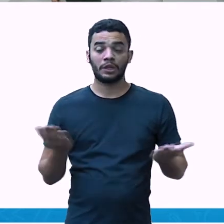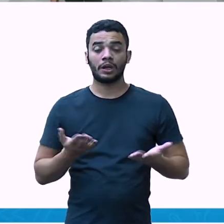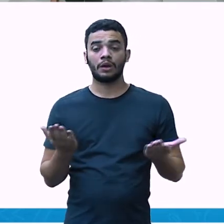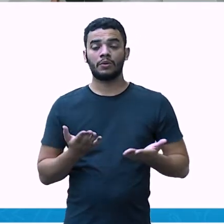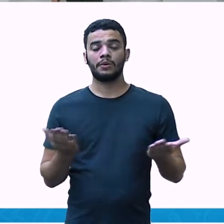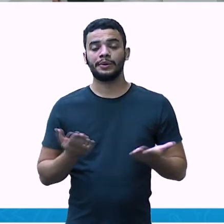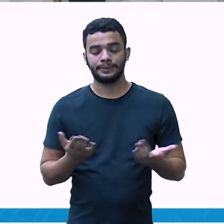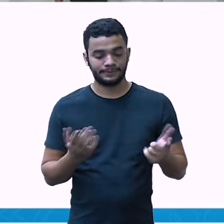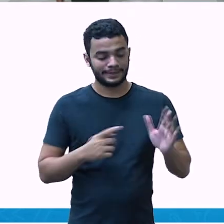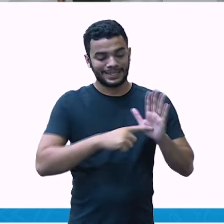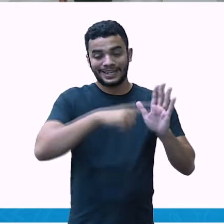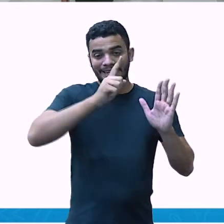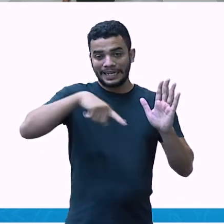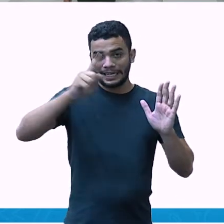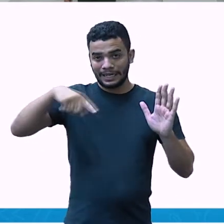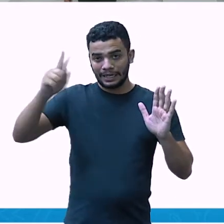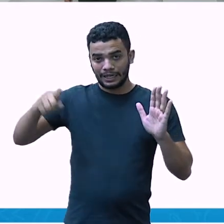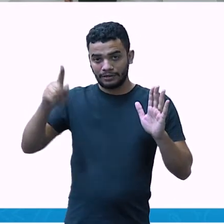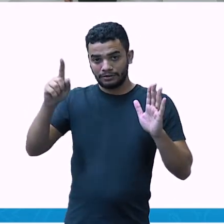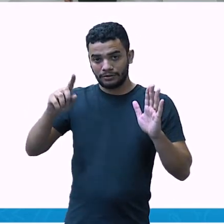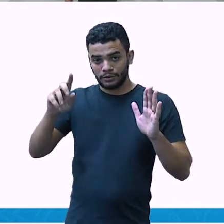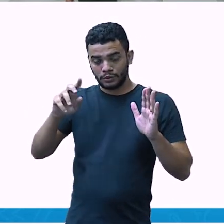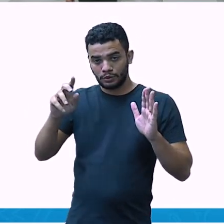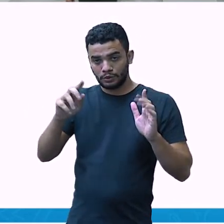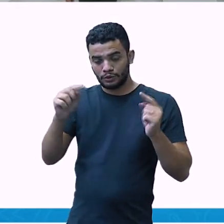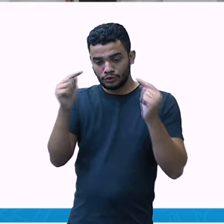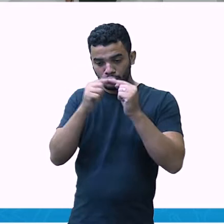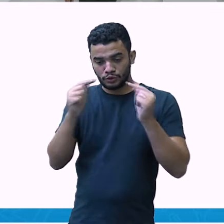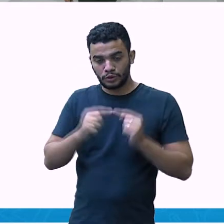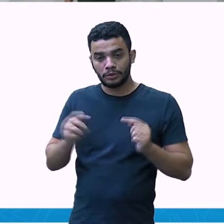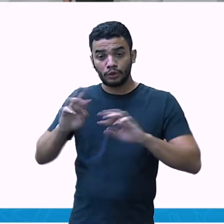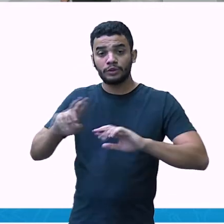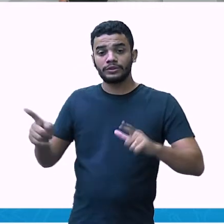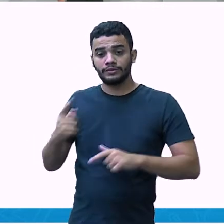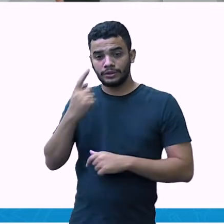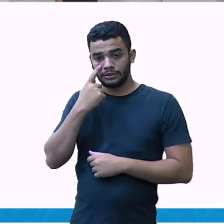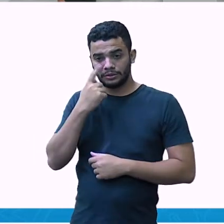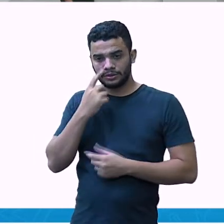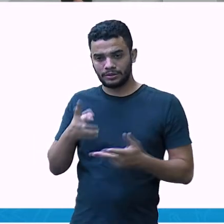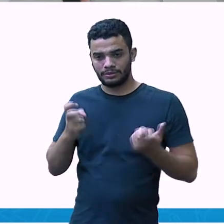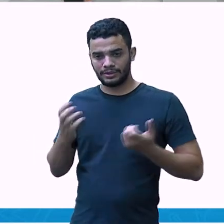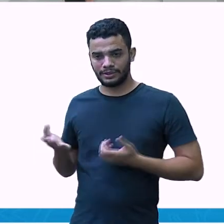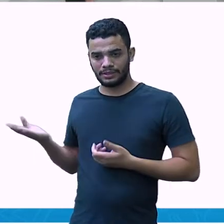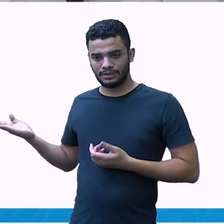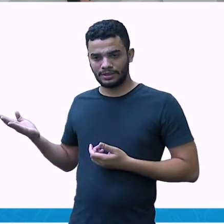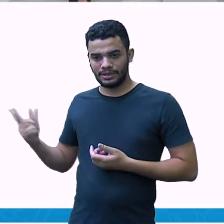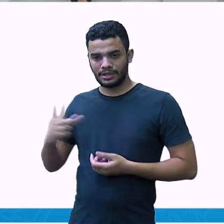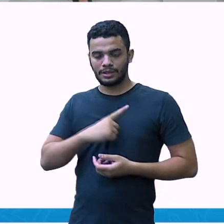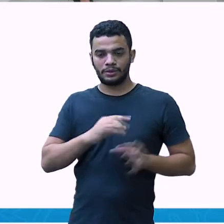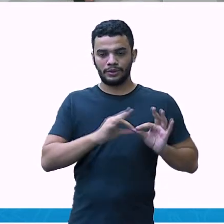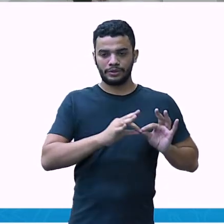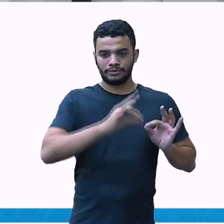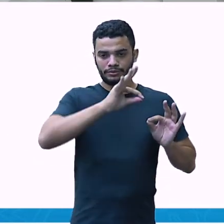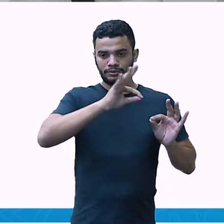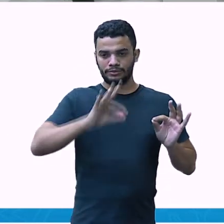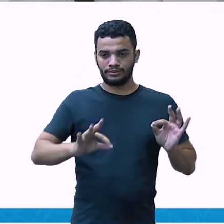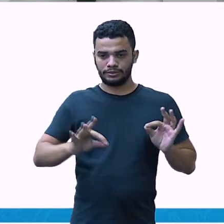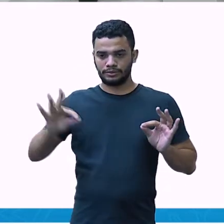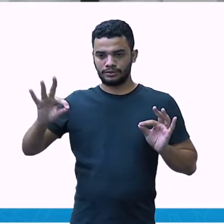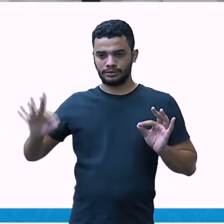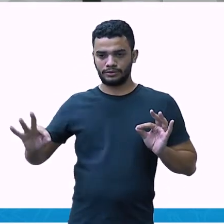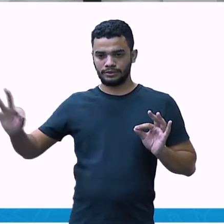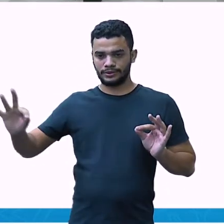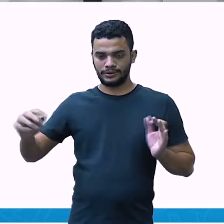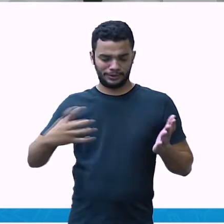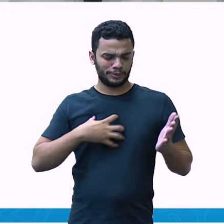de ter outras informações, uma dupla entrada. Inclusive, este gráfico aqui, que ele é